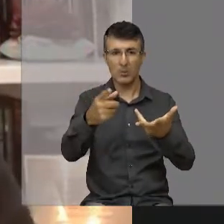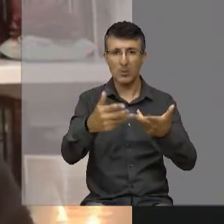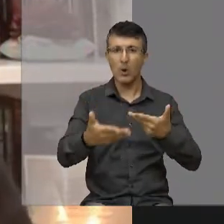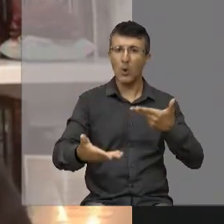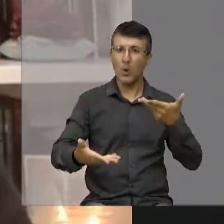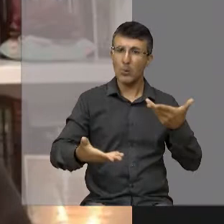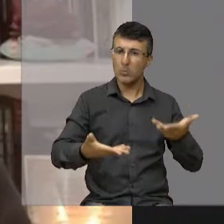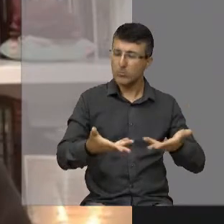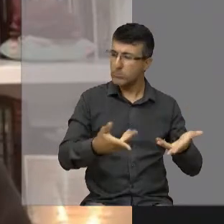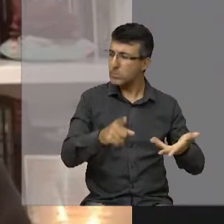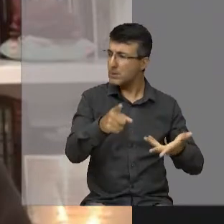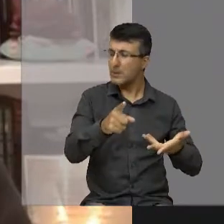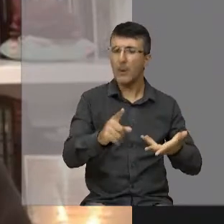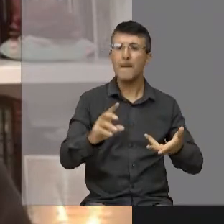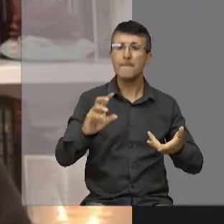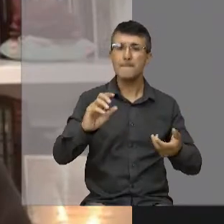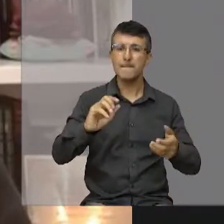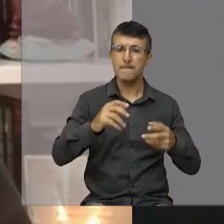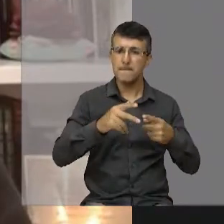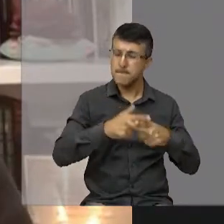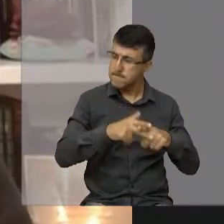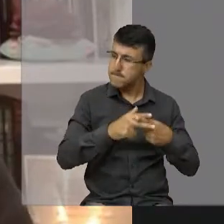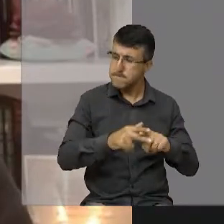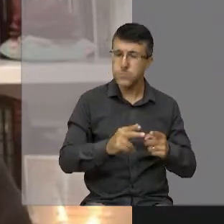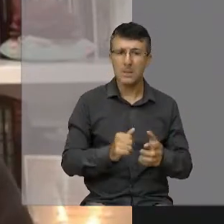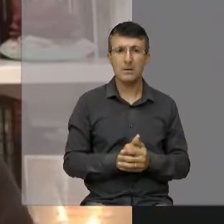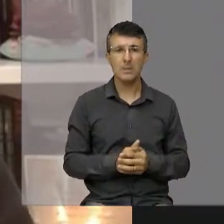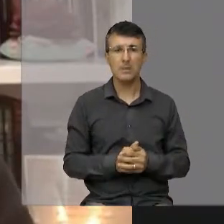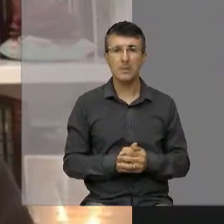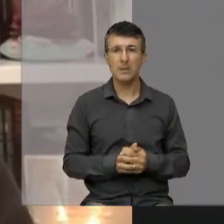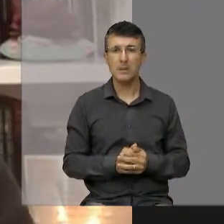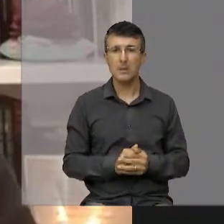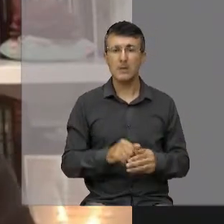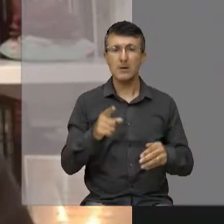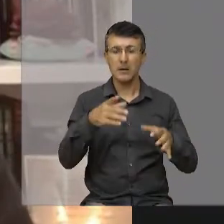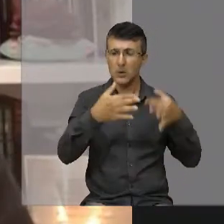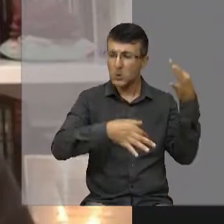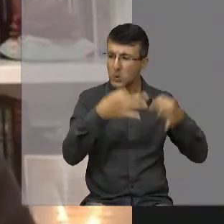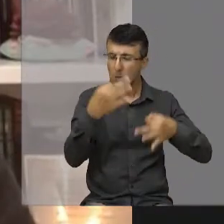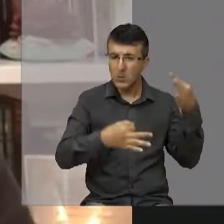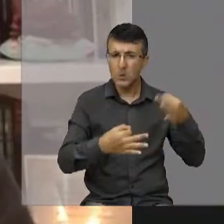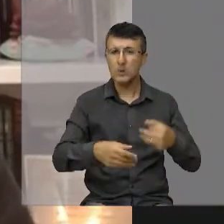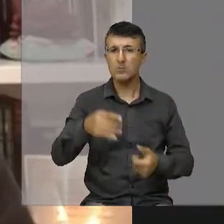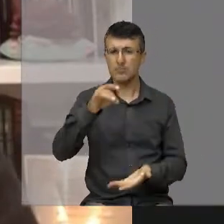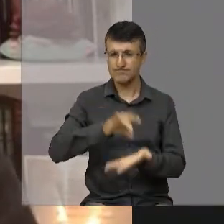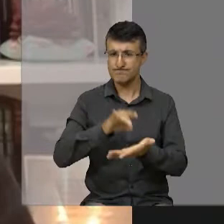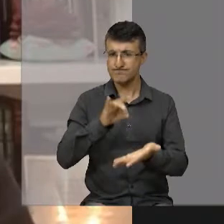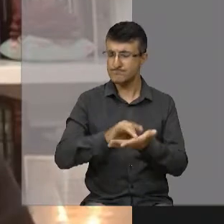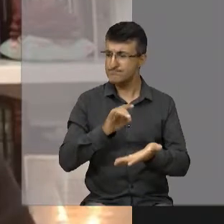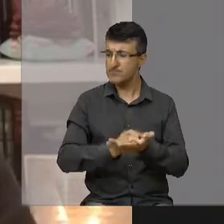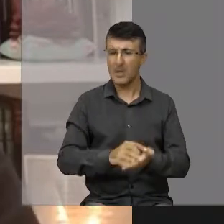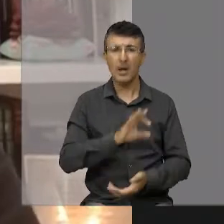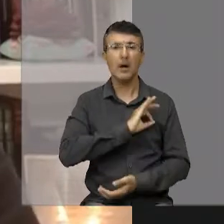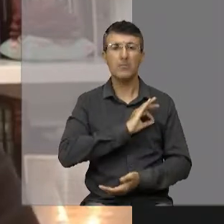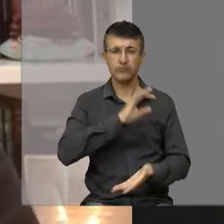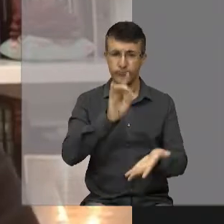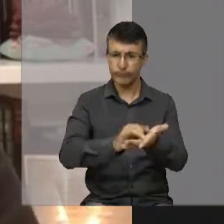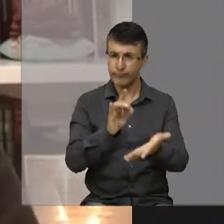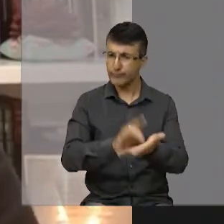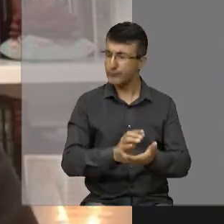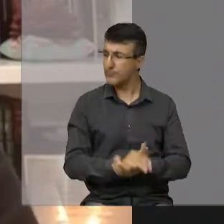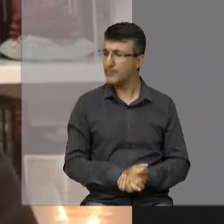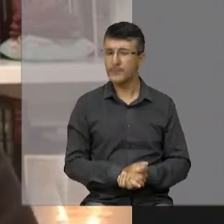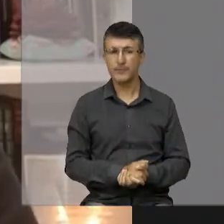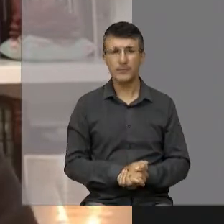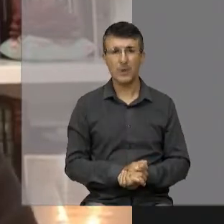acreditar que o serviço que o sistema de justiça funciona, que a polícia funciona, que as medidas de